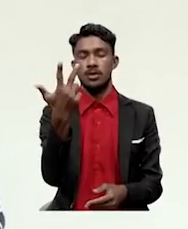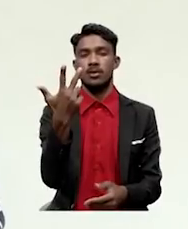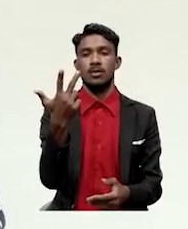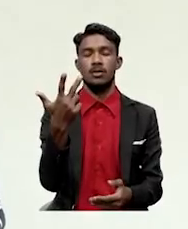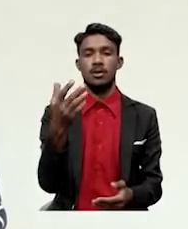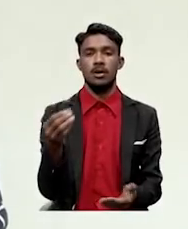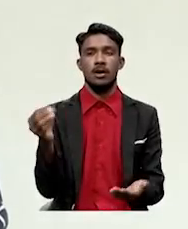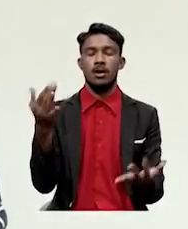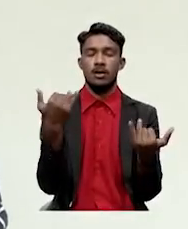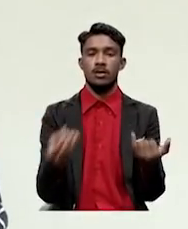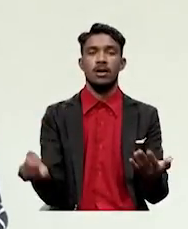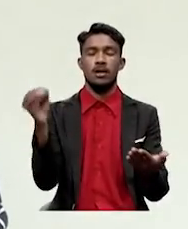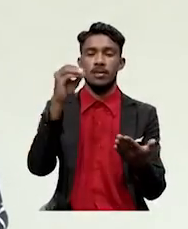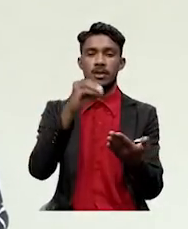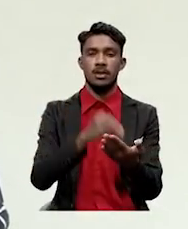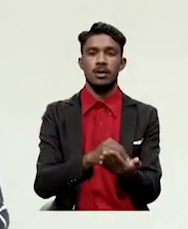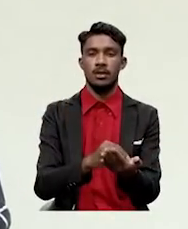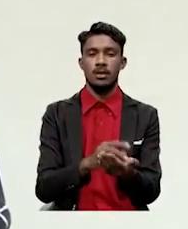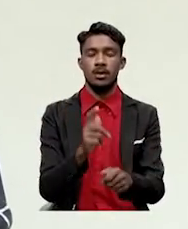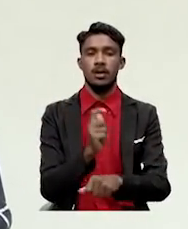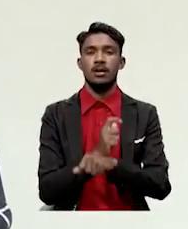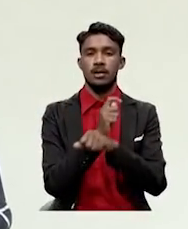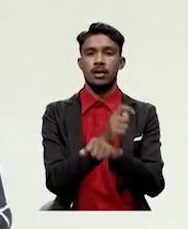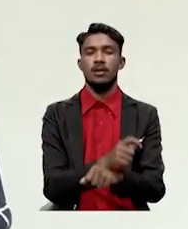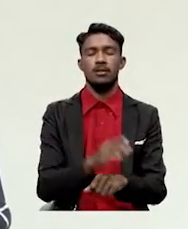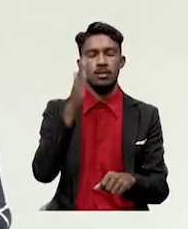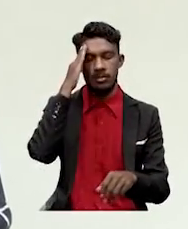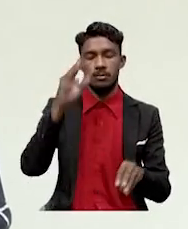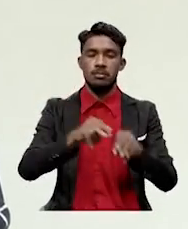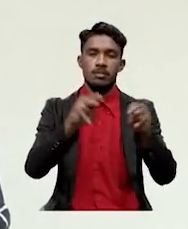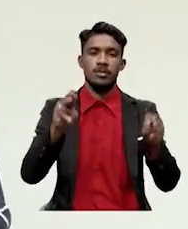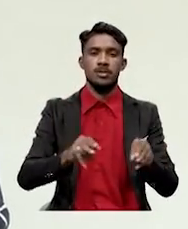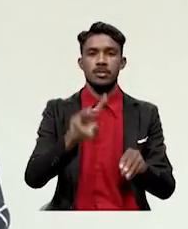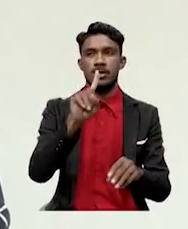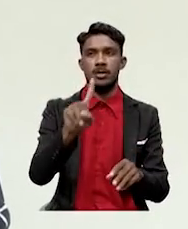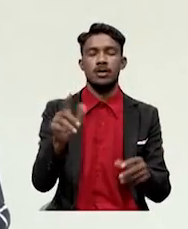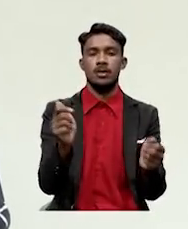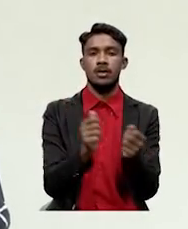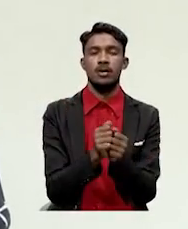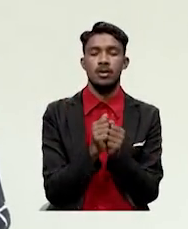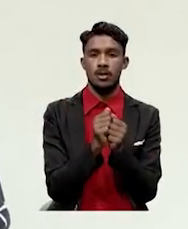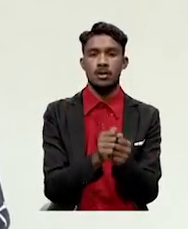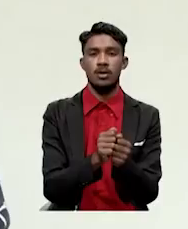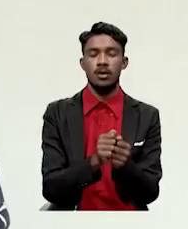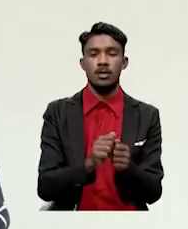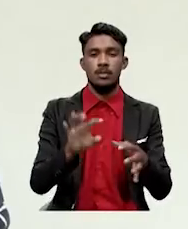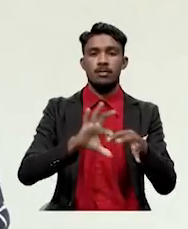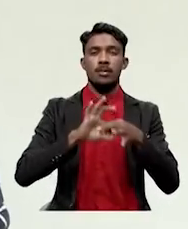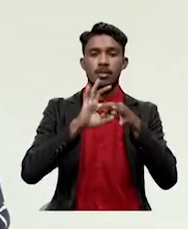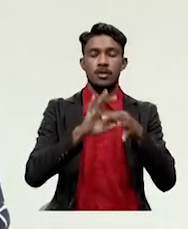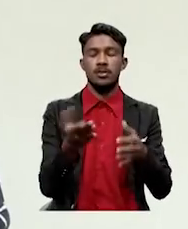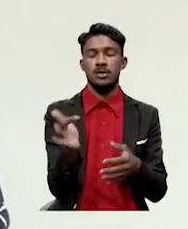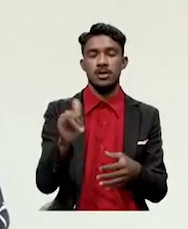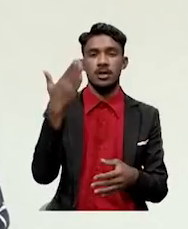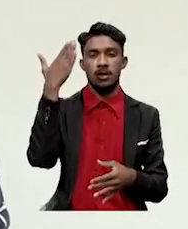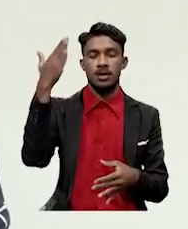Tauro considera nessa municípios no senhor o delegado sira nacional